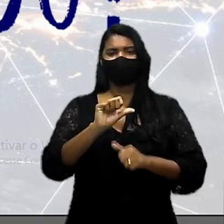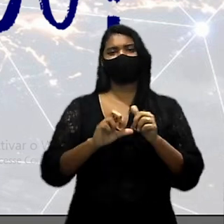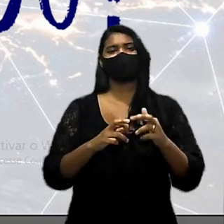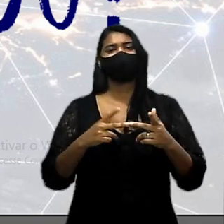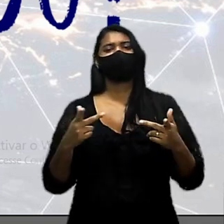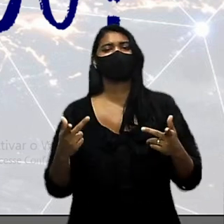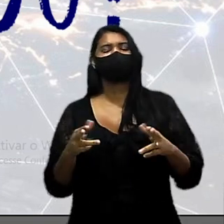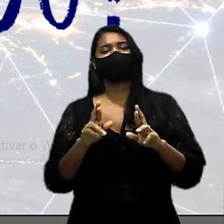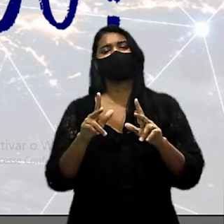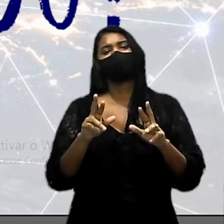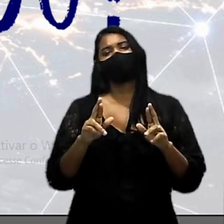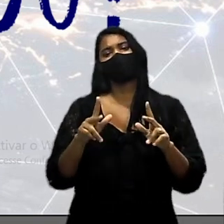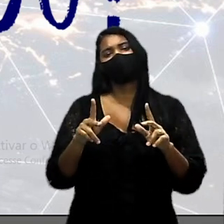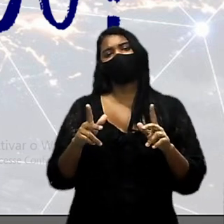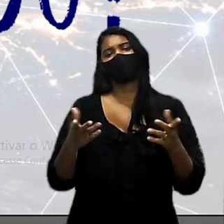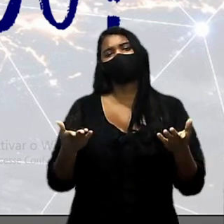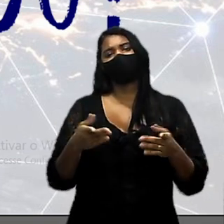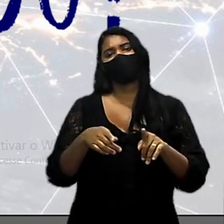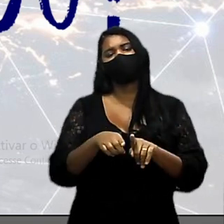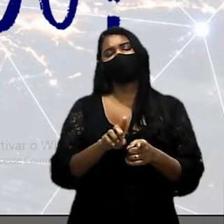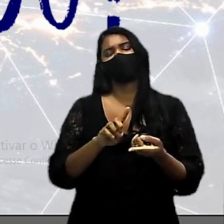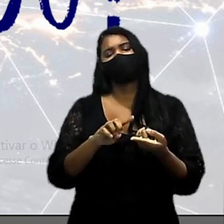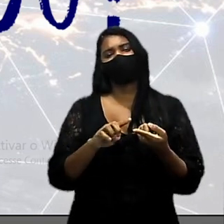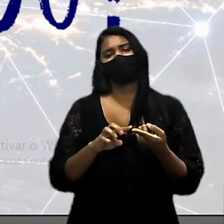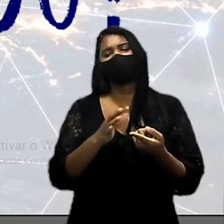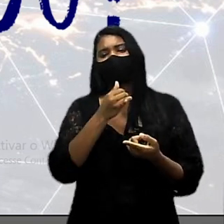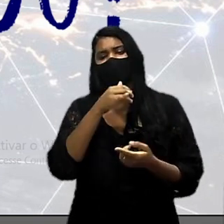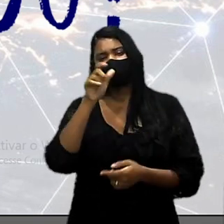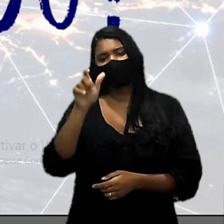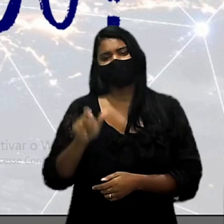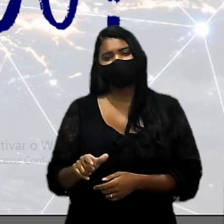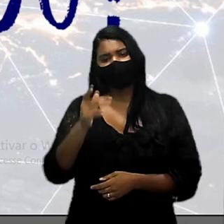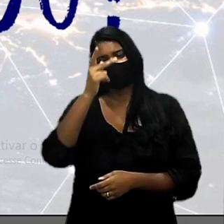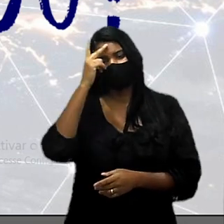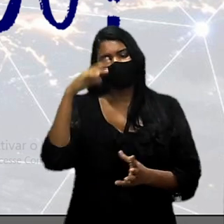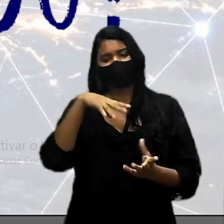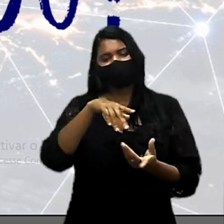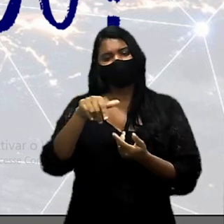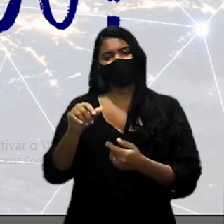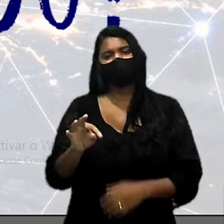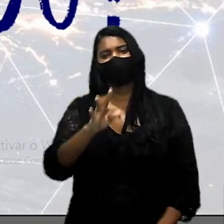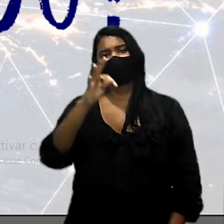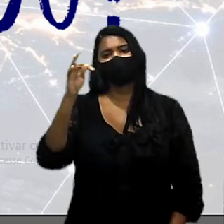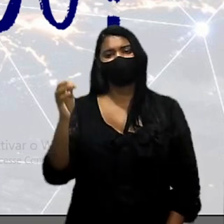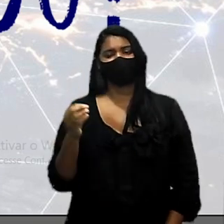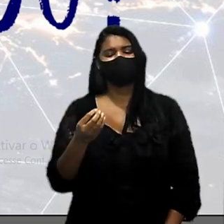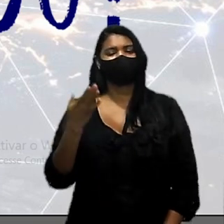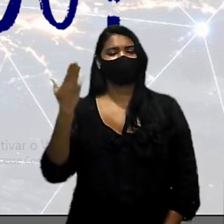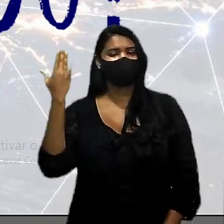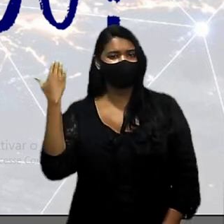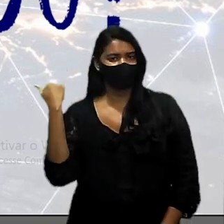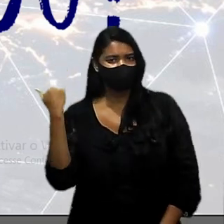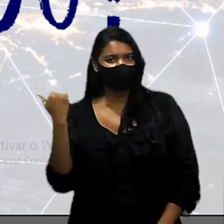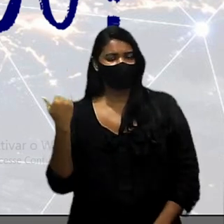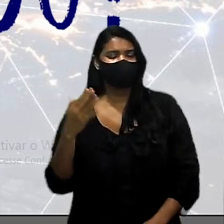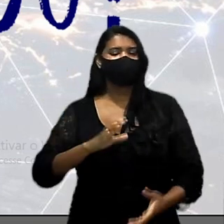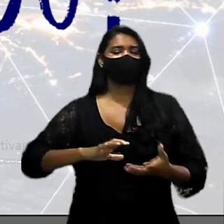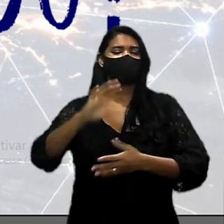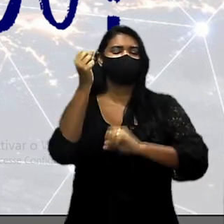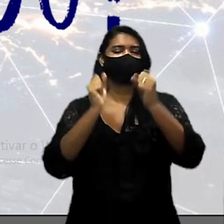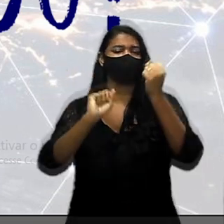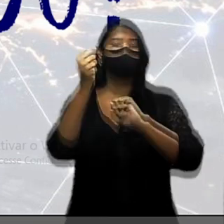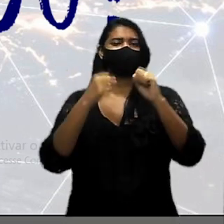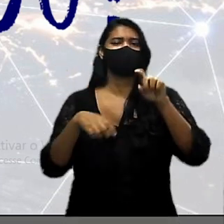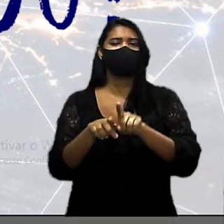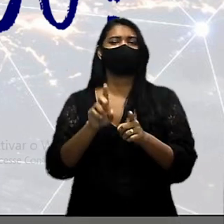que influenciaram muito as pessoas, né, o mundo como um todo, desde a época da chamada Revolução